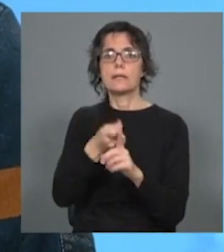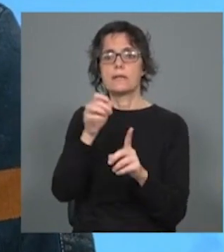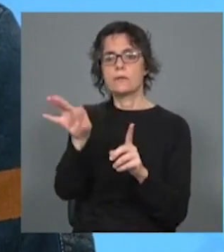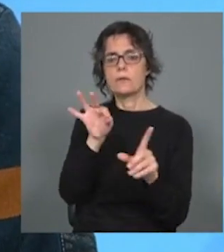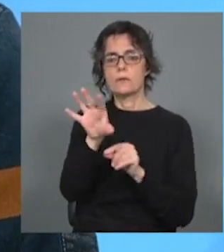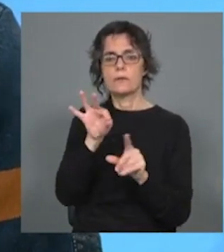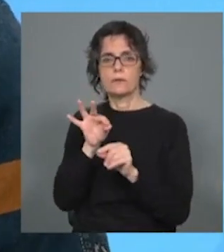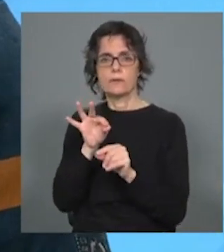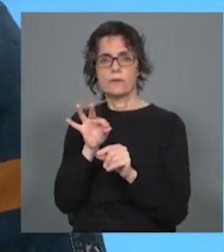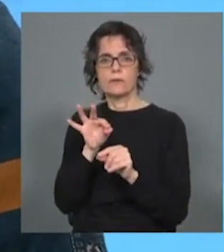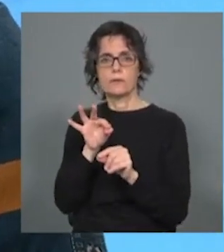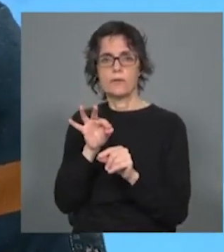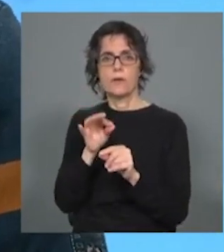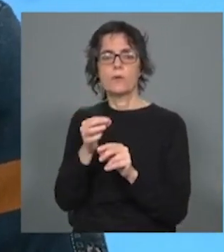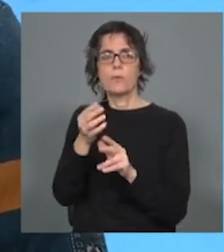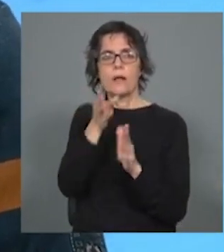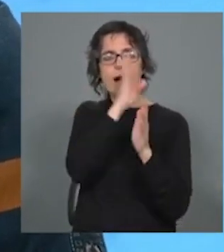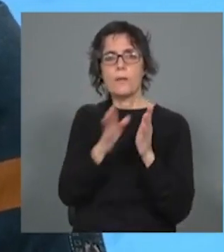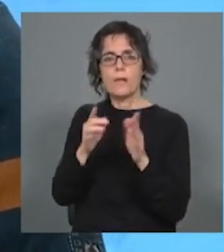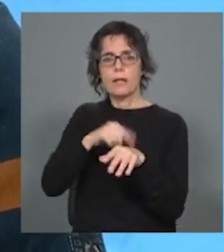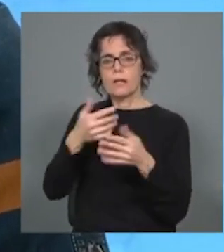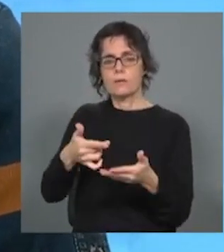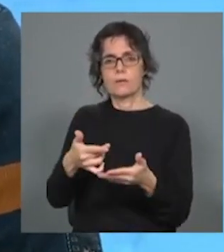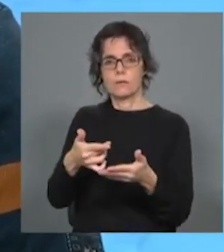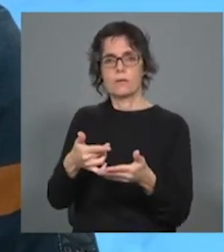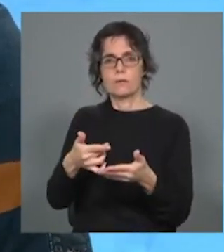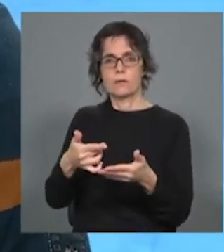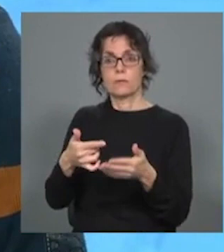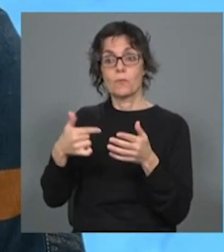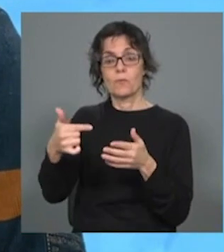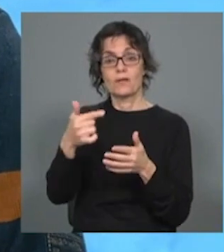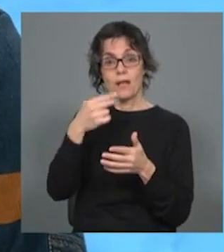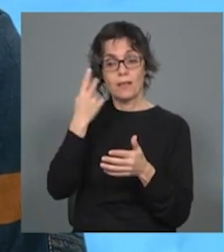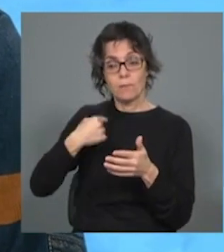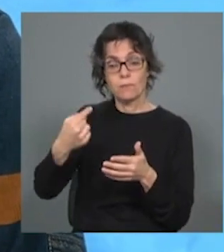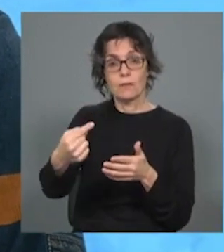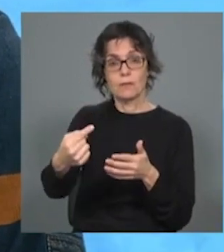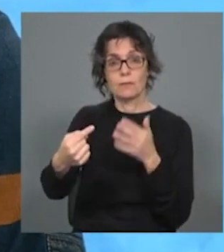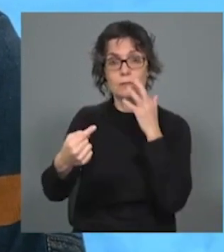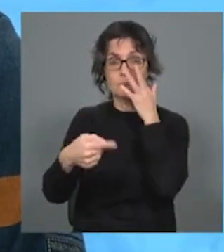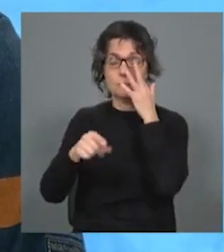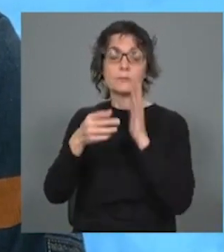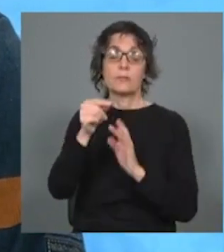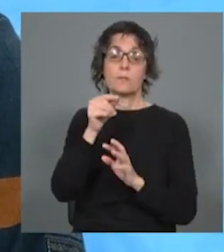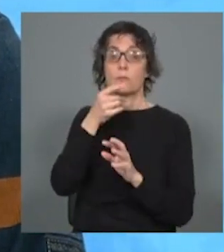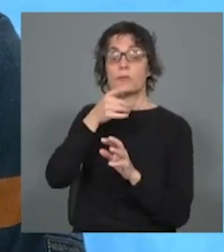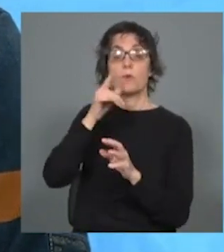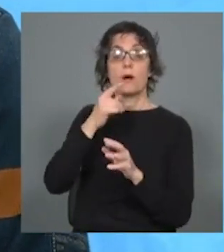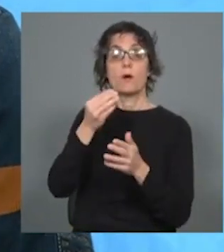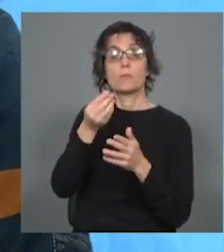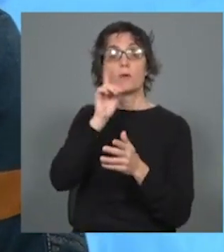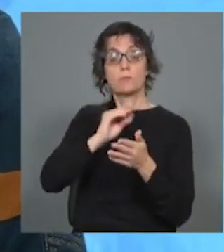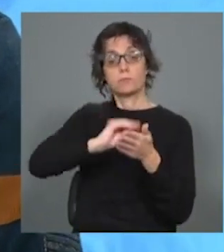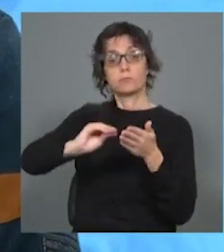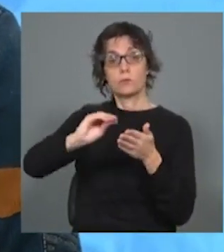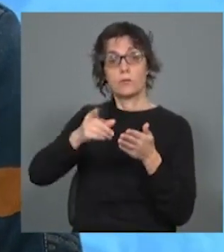os dias de hoje. Agora, quase parafraseando uma autora que fez a apresentação, a